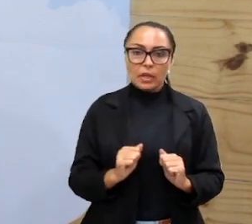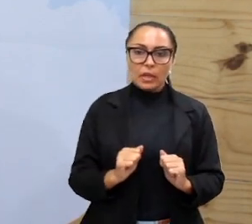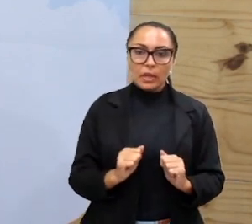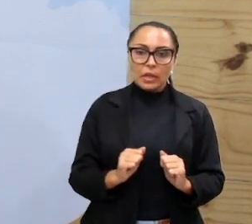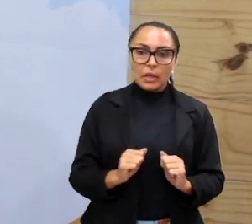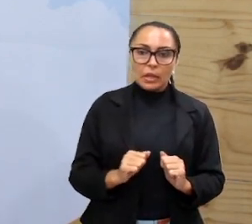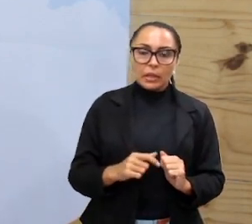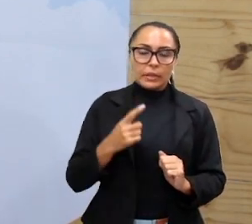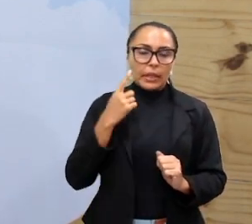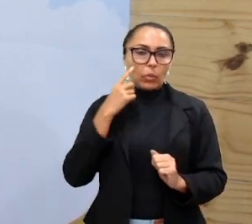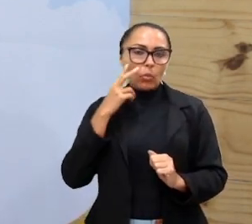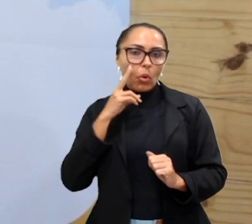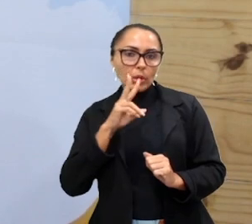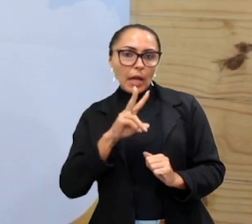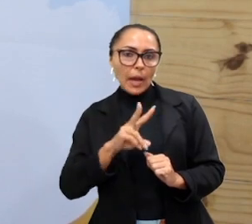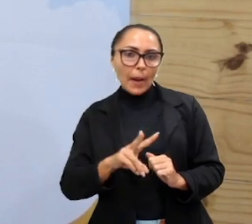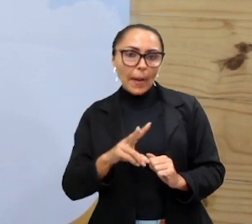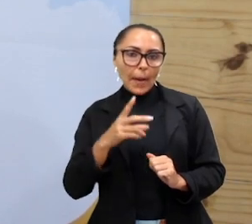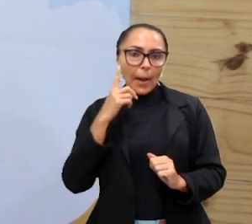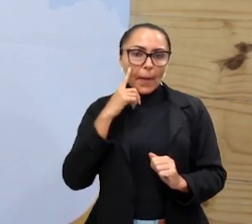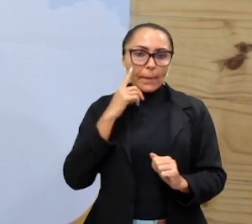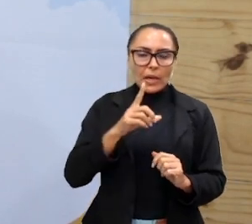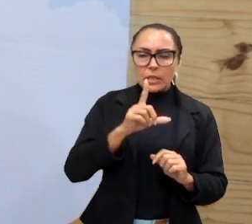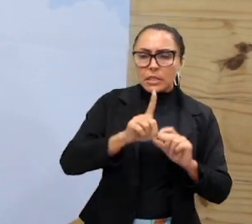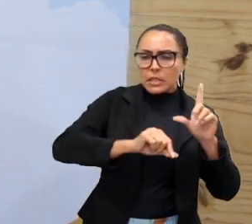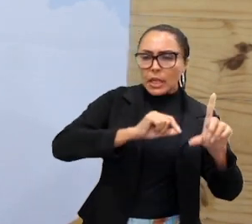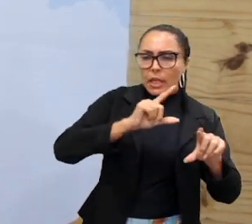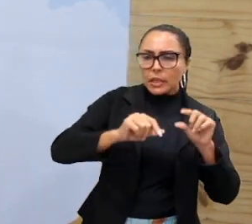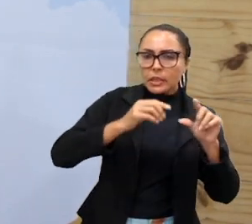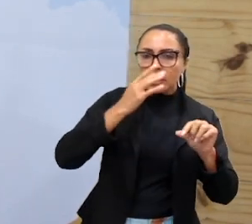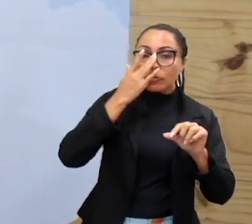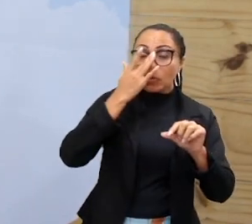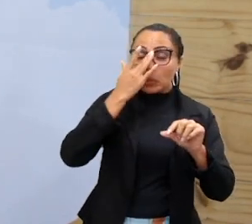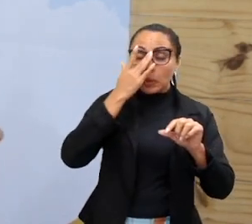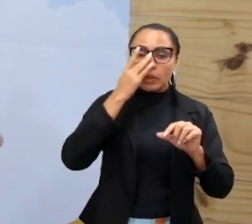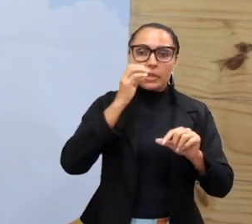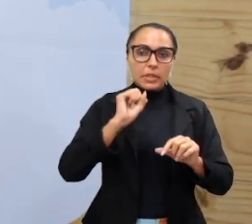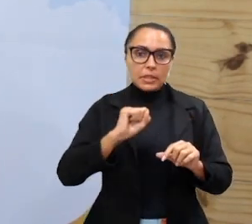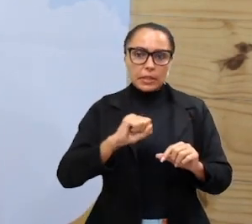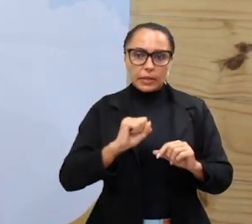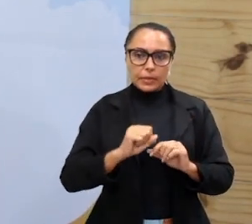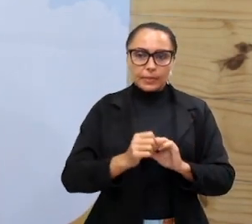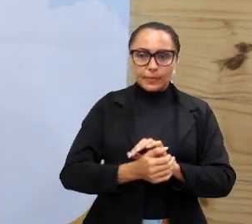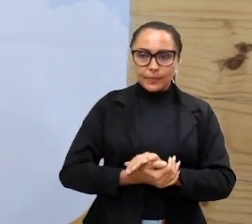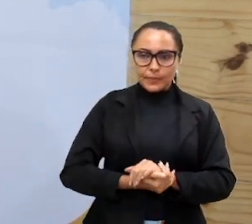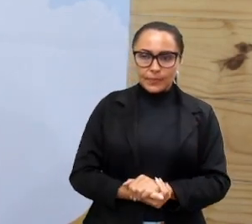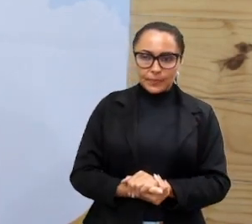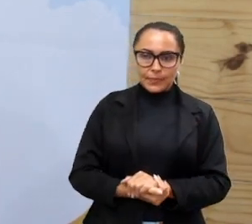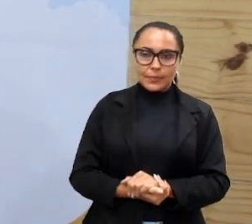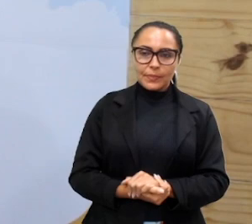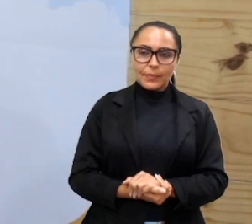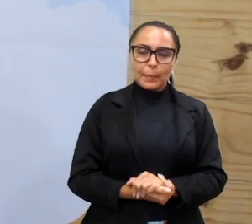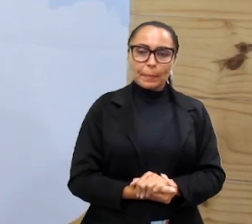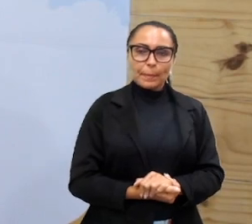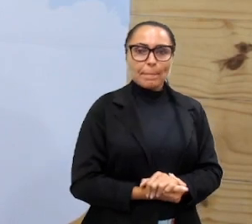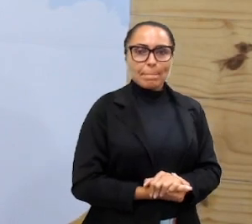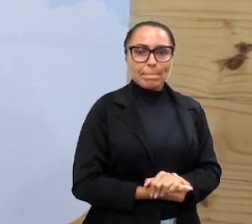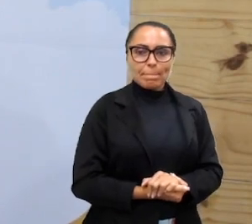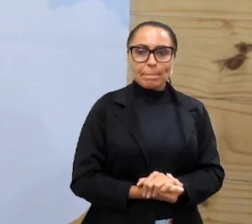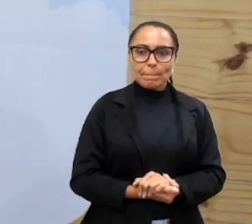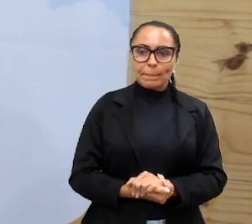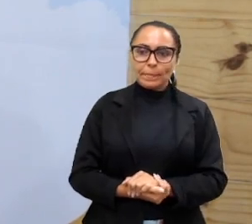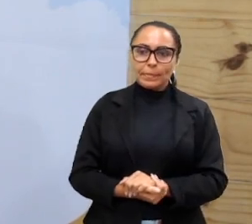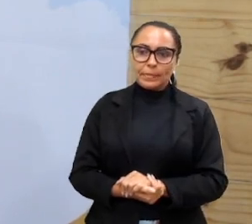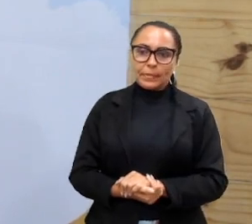aquele olhar mais seletivo na hora de consumir conteúdos divulgados pelas mídias, sobretudo